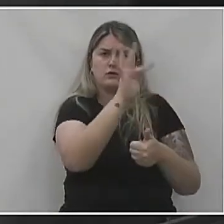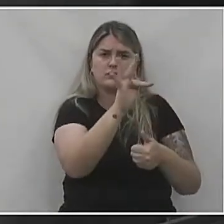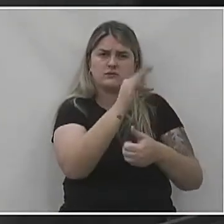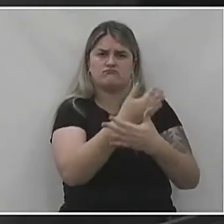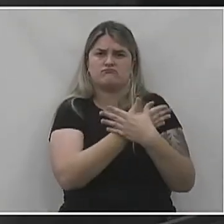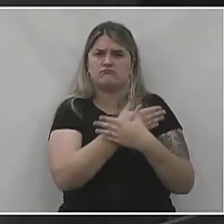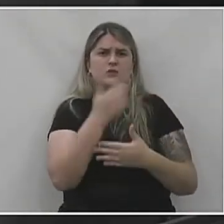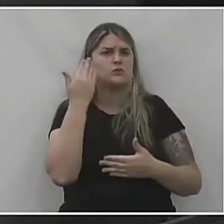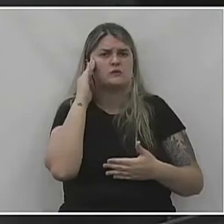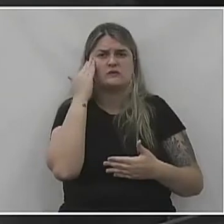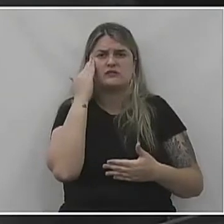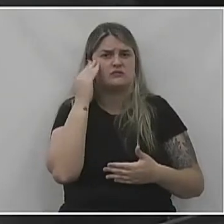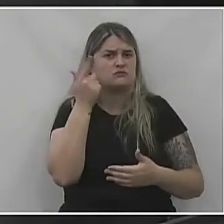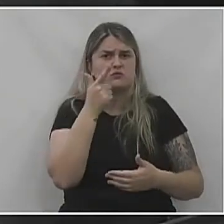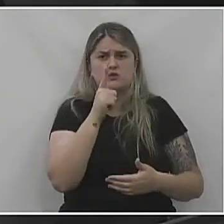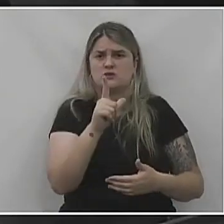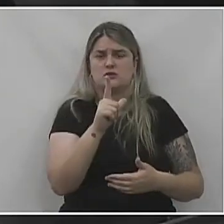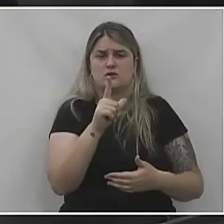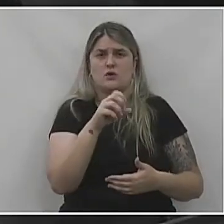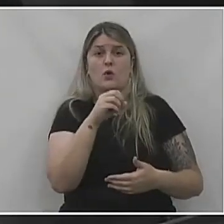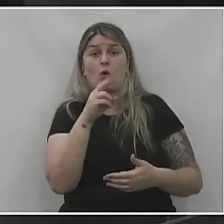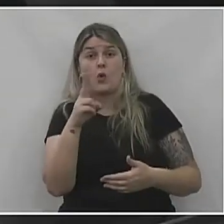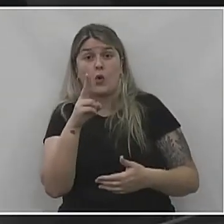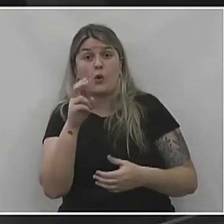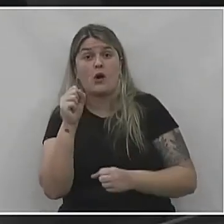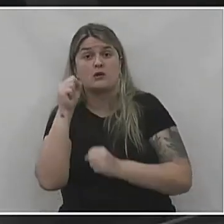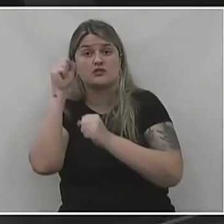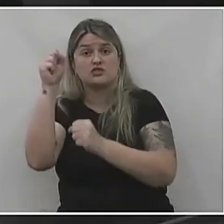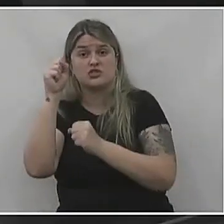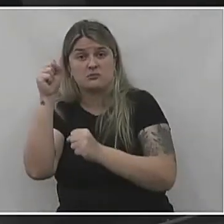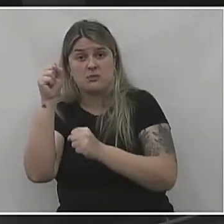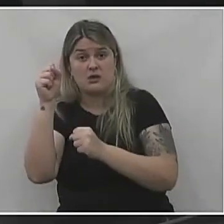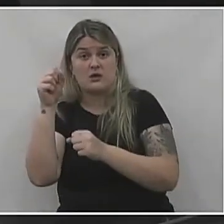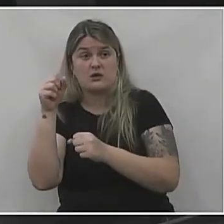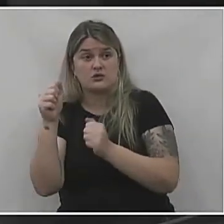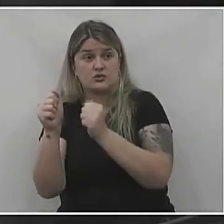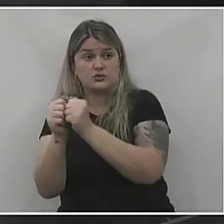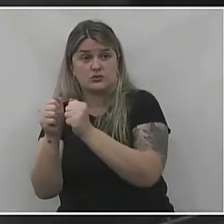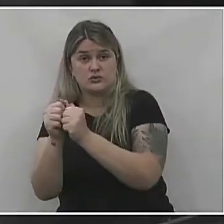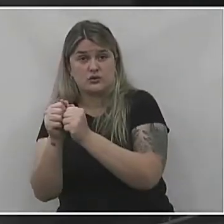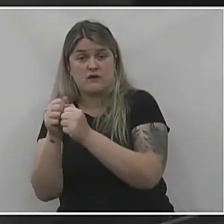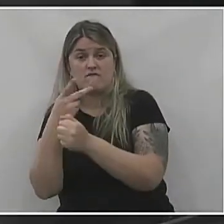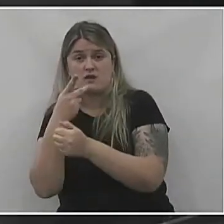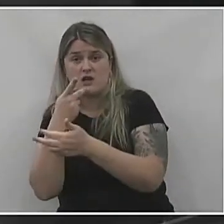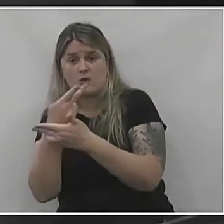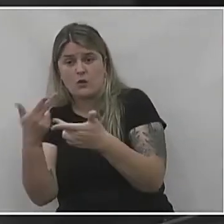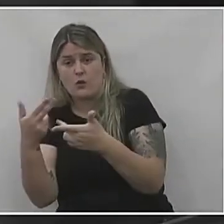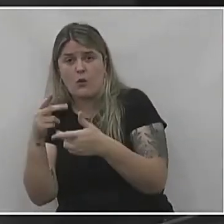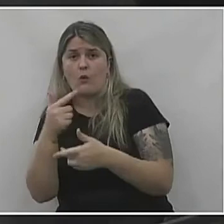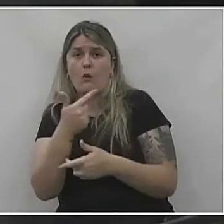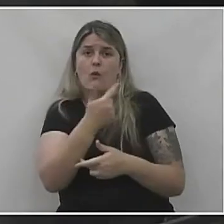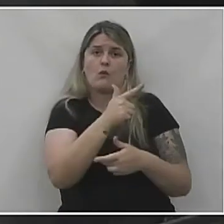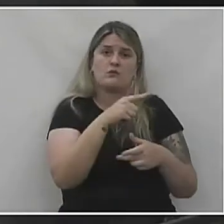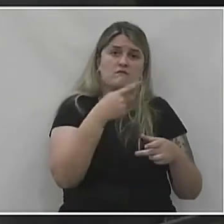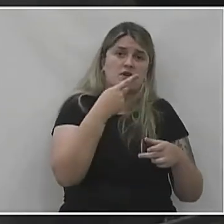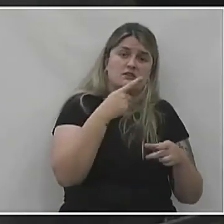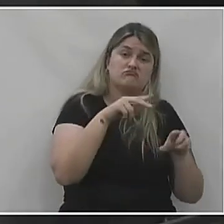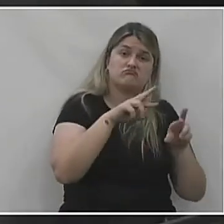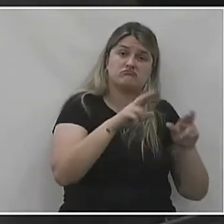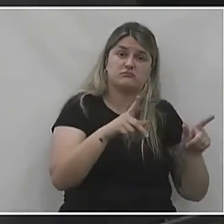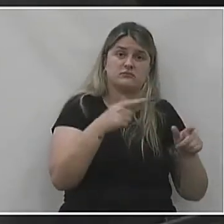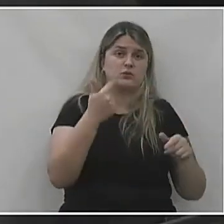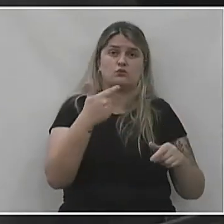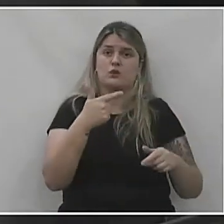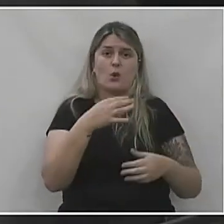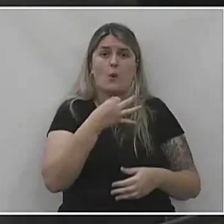e não dá para entender hoje ou joga para a torcida é uma hora fala uma coisa outra hora fala outra não tem